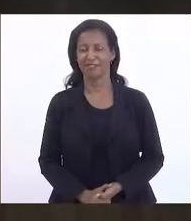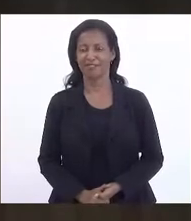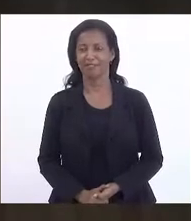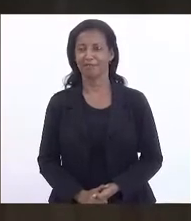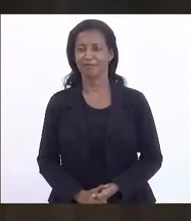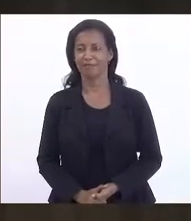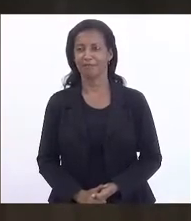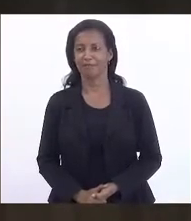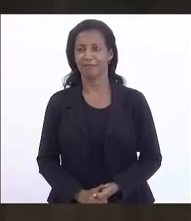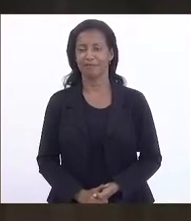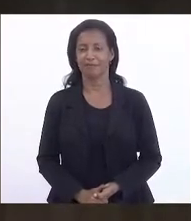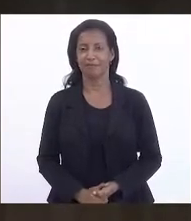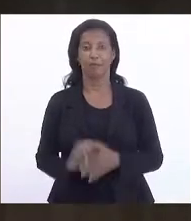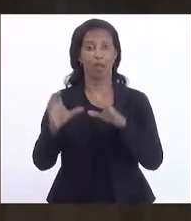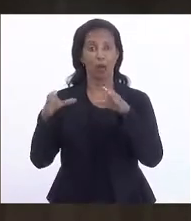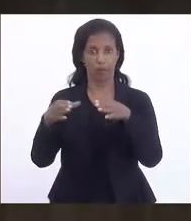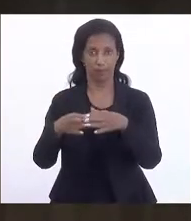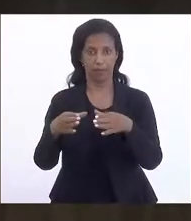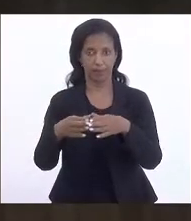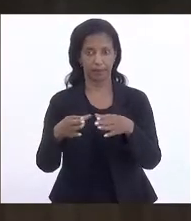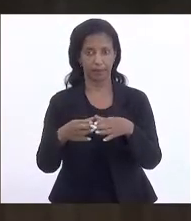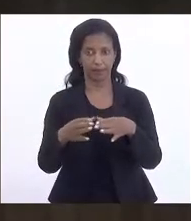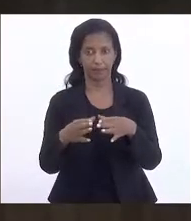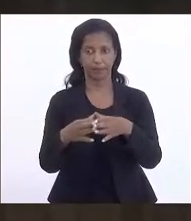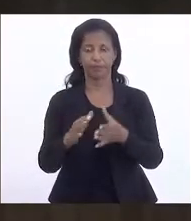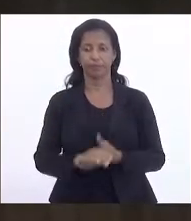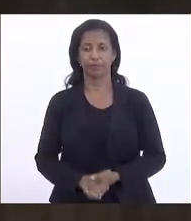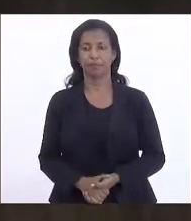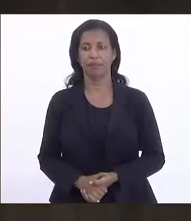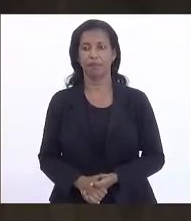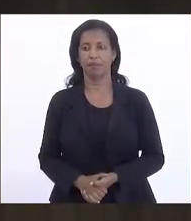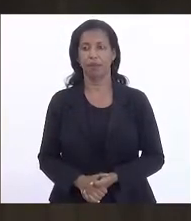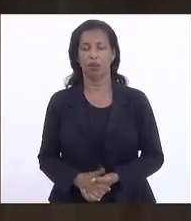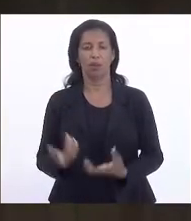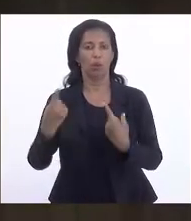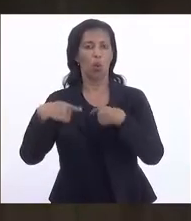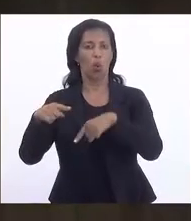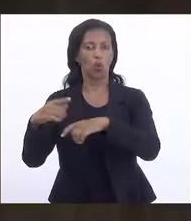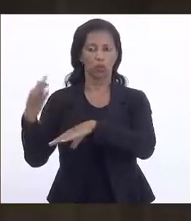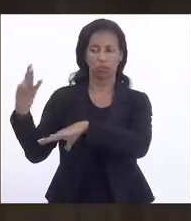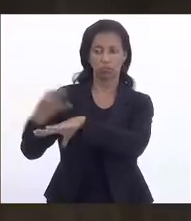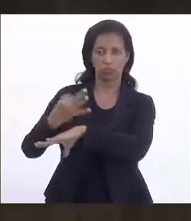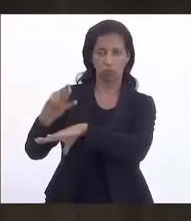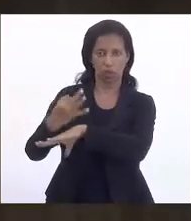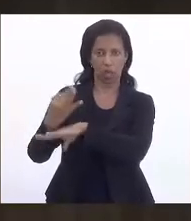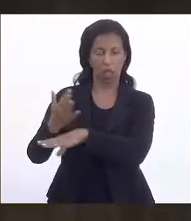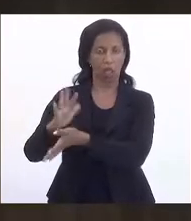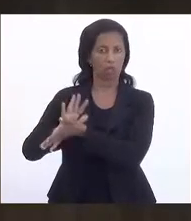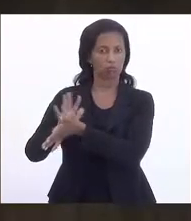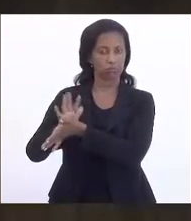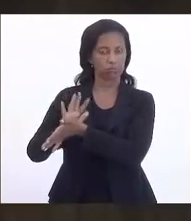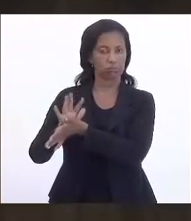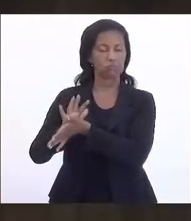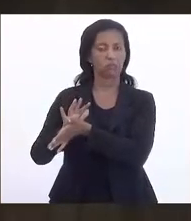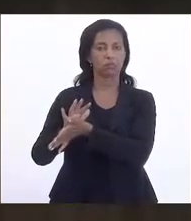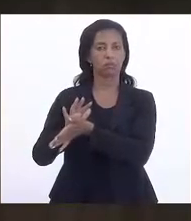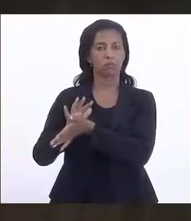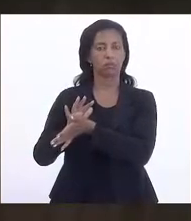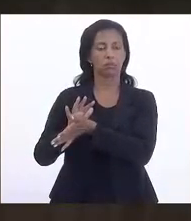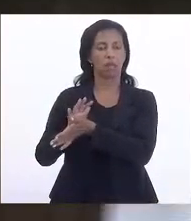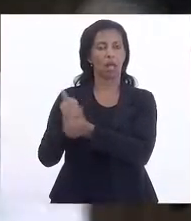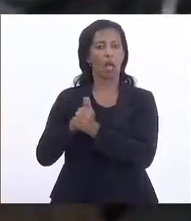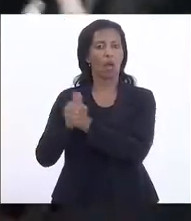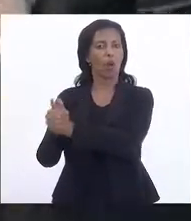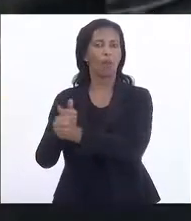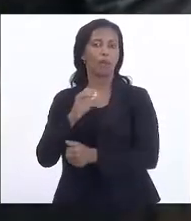Presidente, a Comissão de Combate à Intolerância e ao Racismo acompanha o parecer da